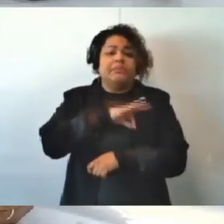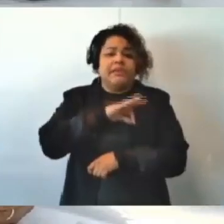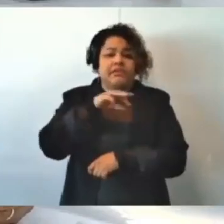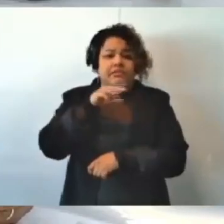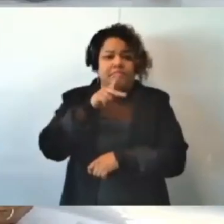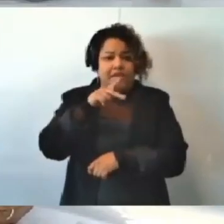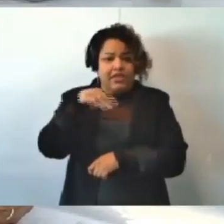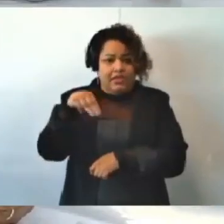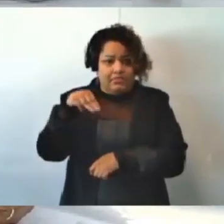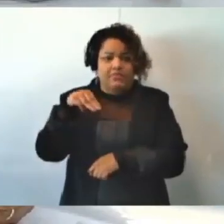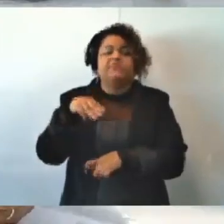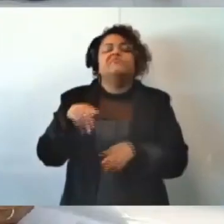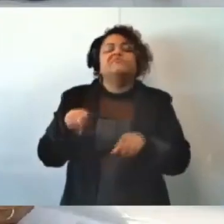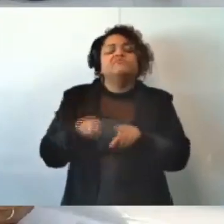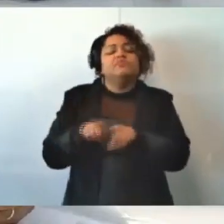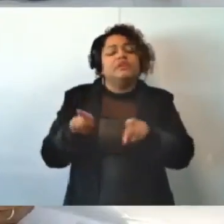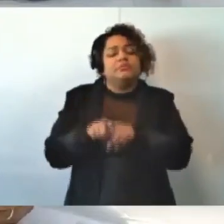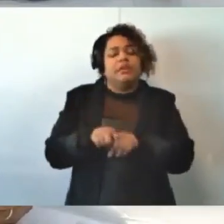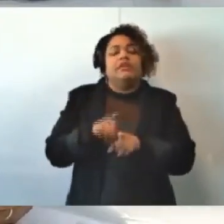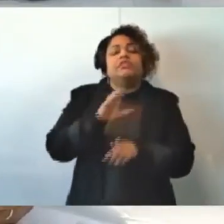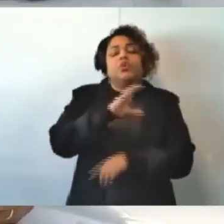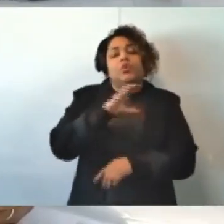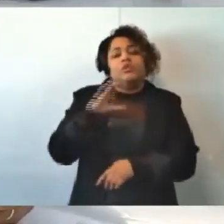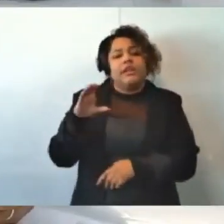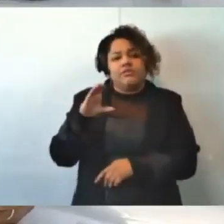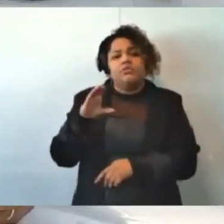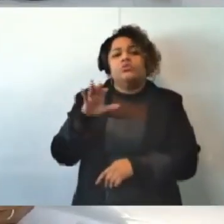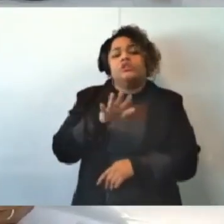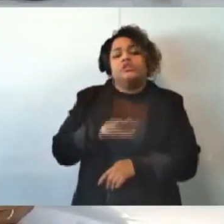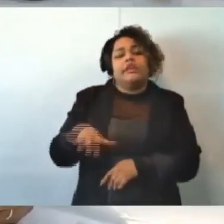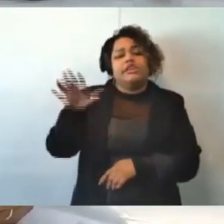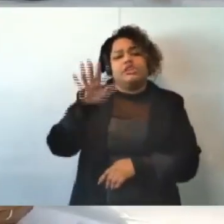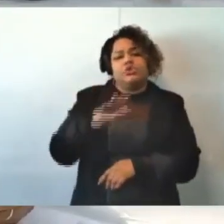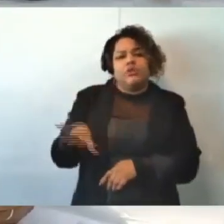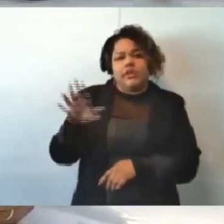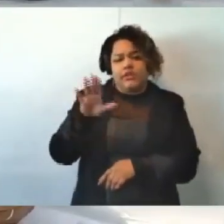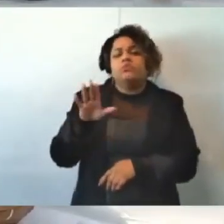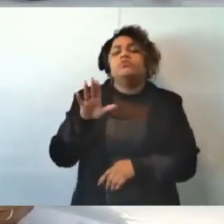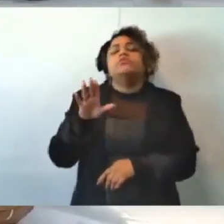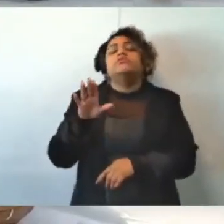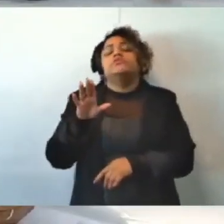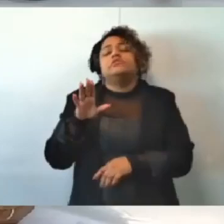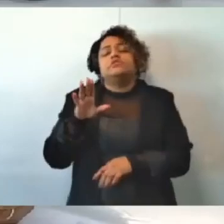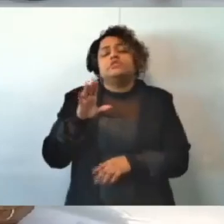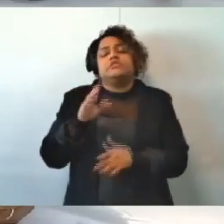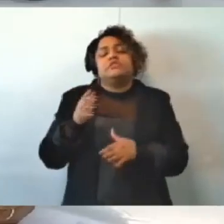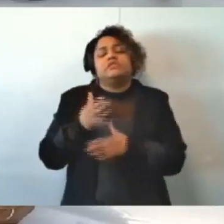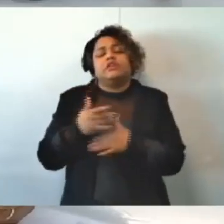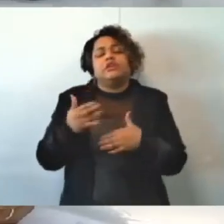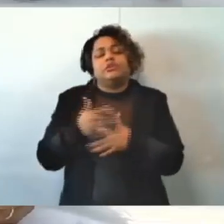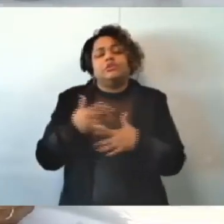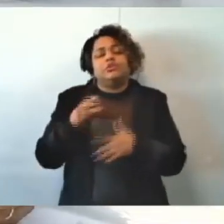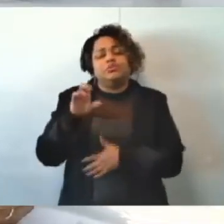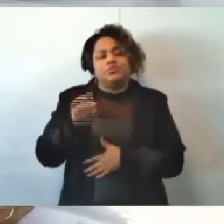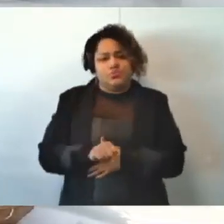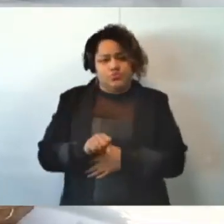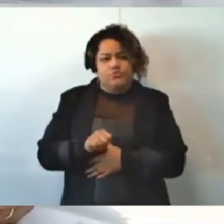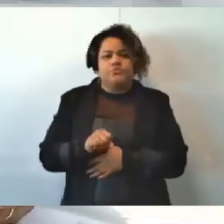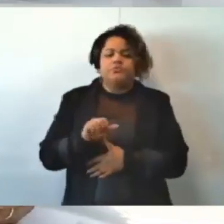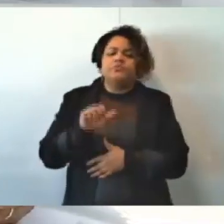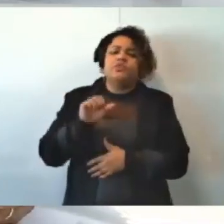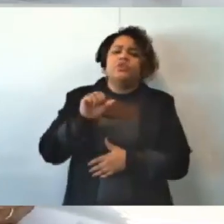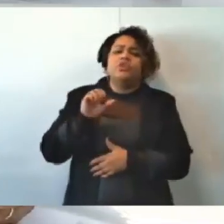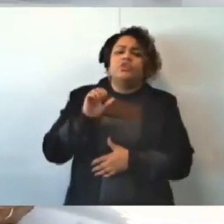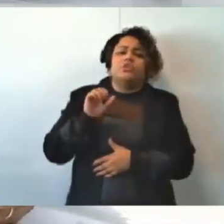coordenadores da Regional Centro-Sul, né, o Astolfo, o Oscar e todos aqueles que